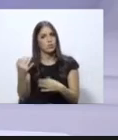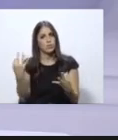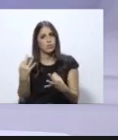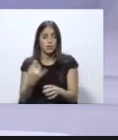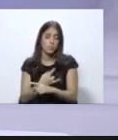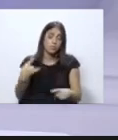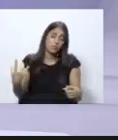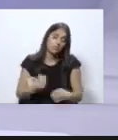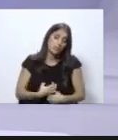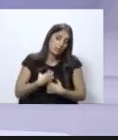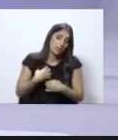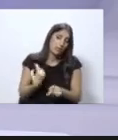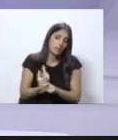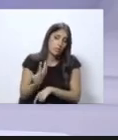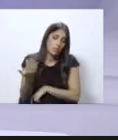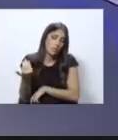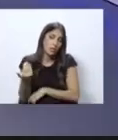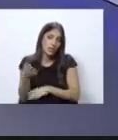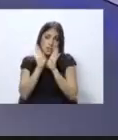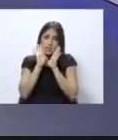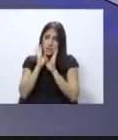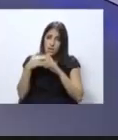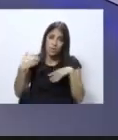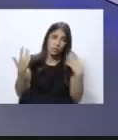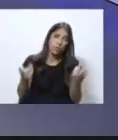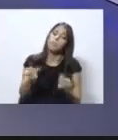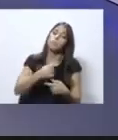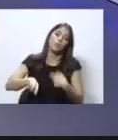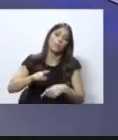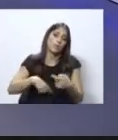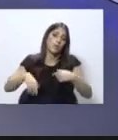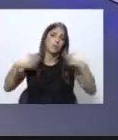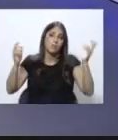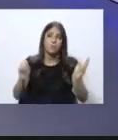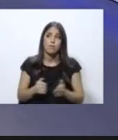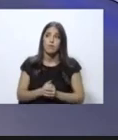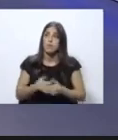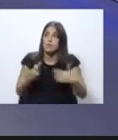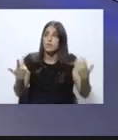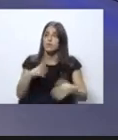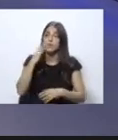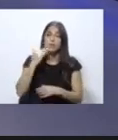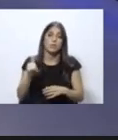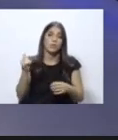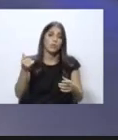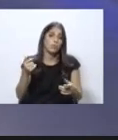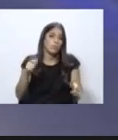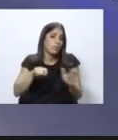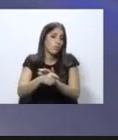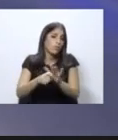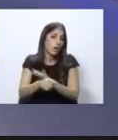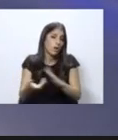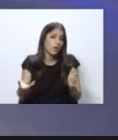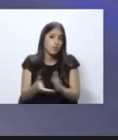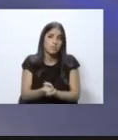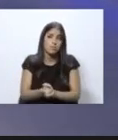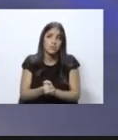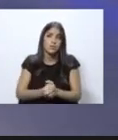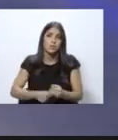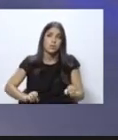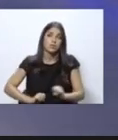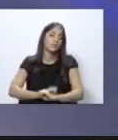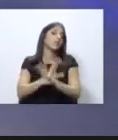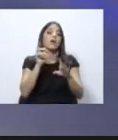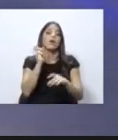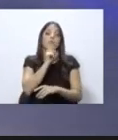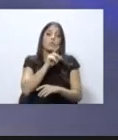estava a sentir falta da ausência de polémica e ausência de casos. Então tentou provocar, é um provocador. Claro que ele podia